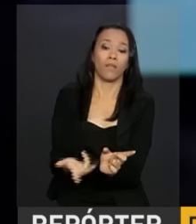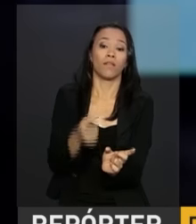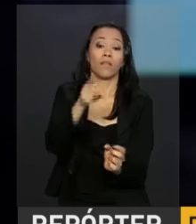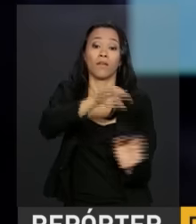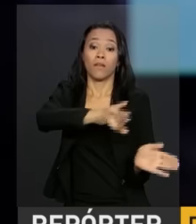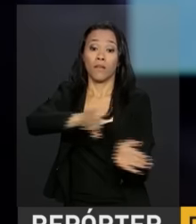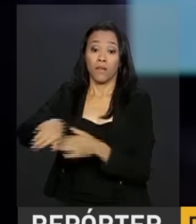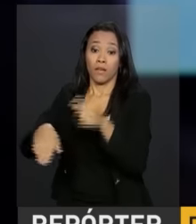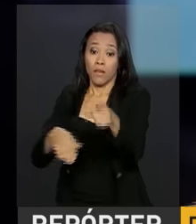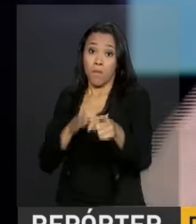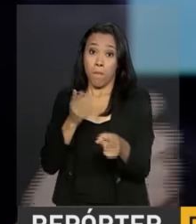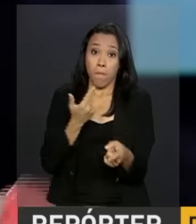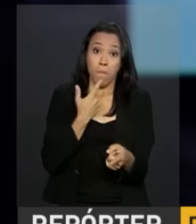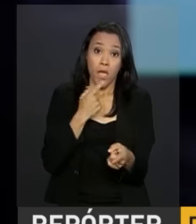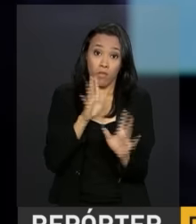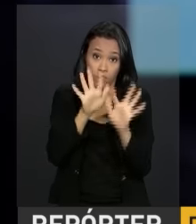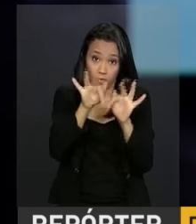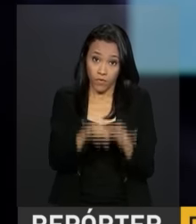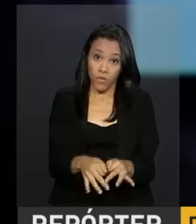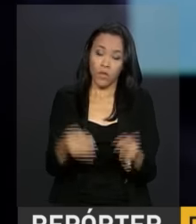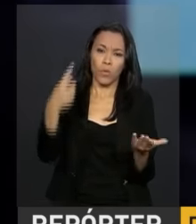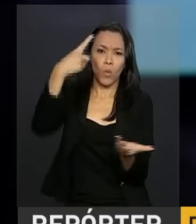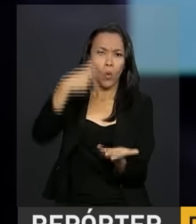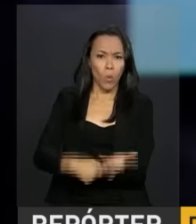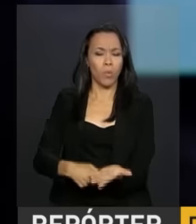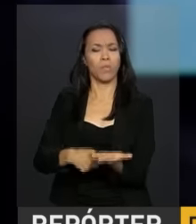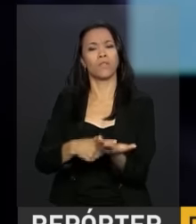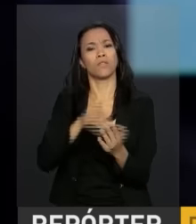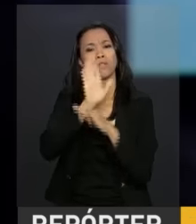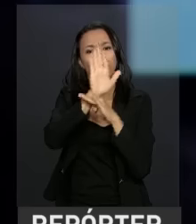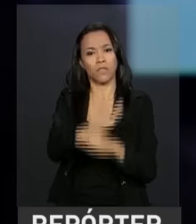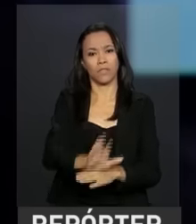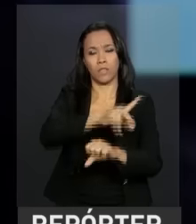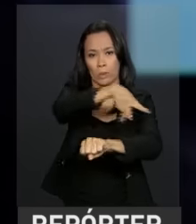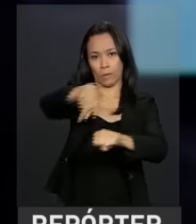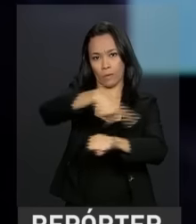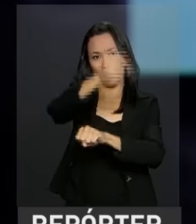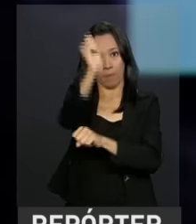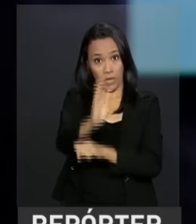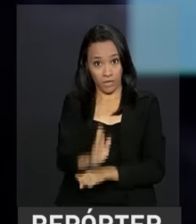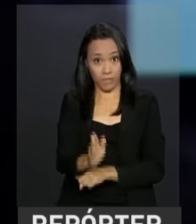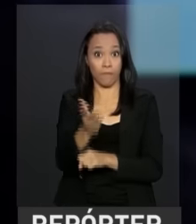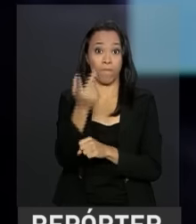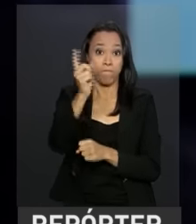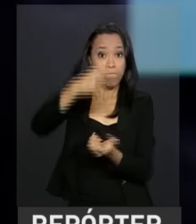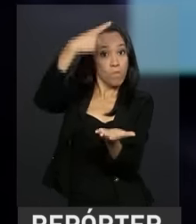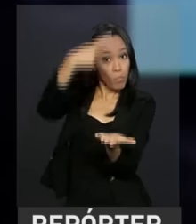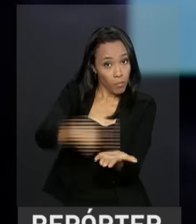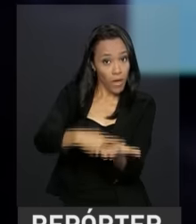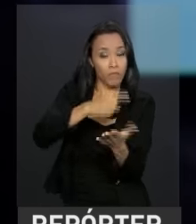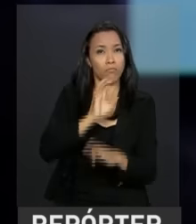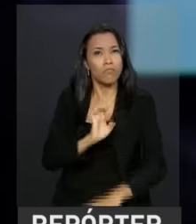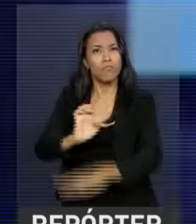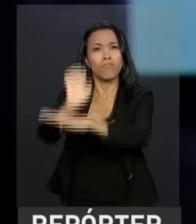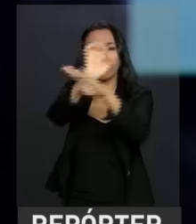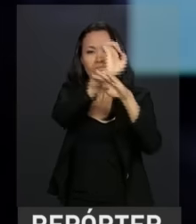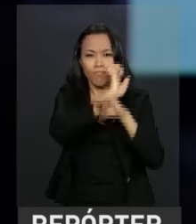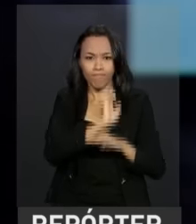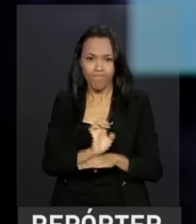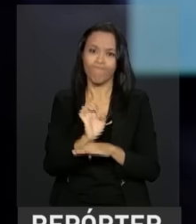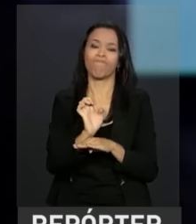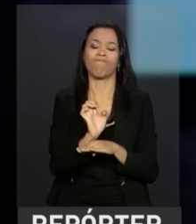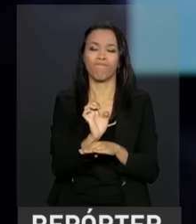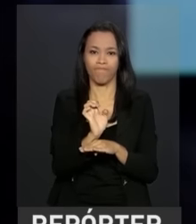finalizar um grande acordo em benefício do Brasil um grande acordo pelo pacto federativo um grande